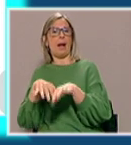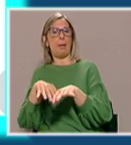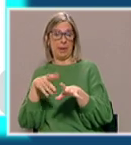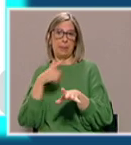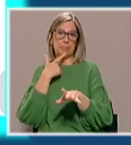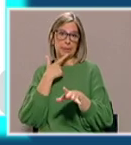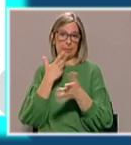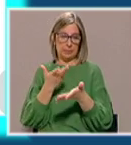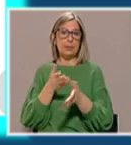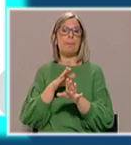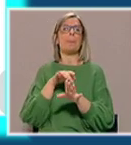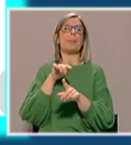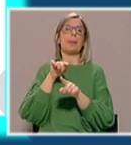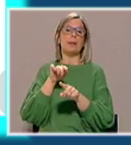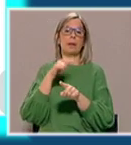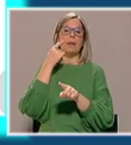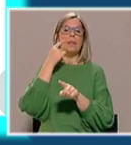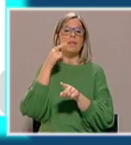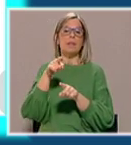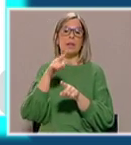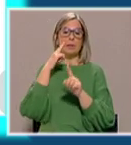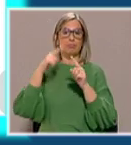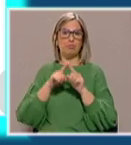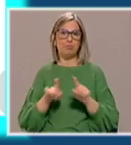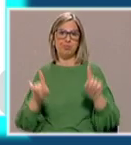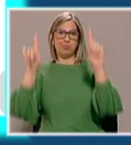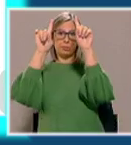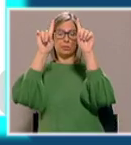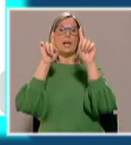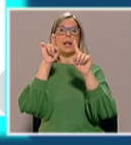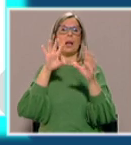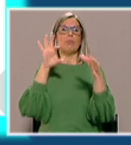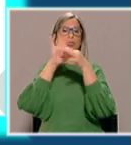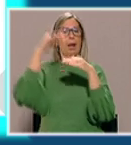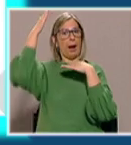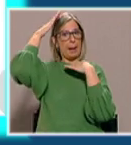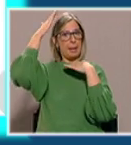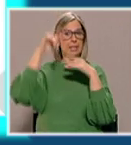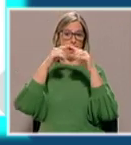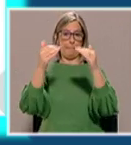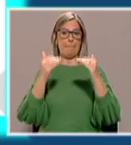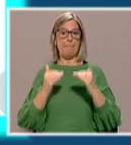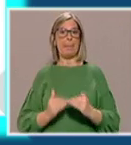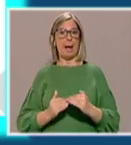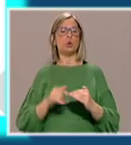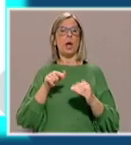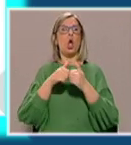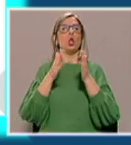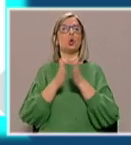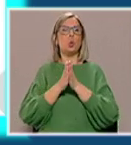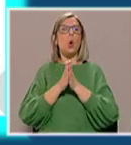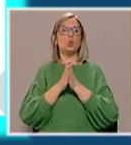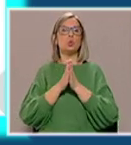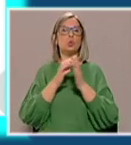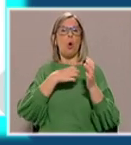Temos o esquema para cima, que é o percurso que o sangue faz até à cabeça, e temos para baixo, que é o percurso que o sangue faz a todos os órgãos que ficam